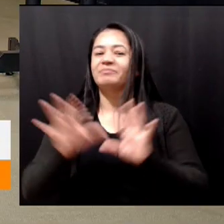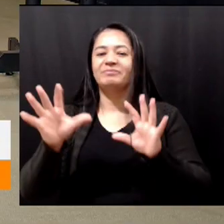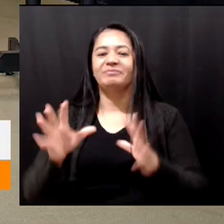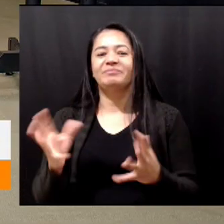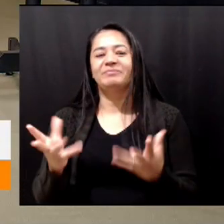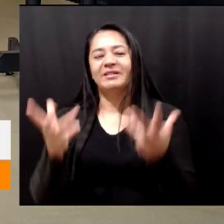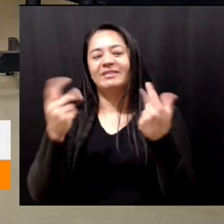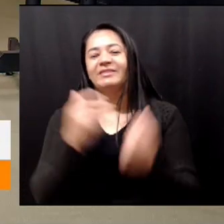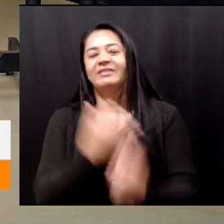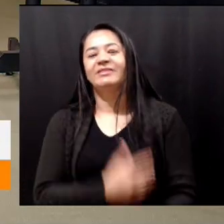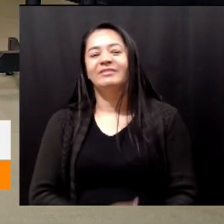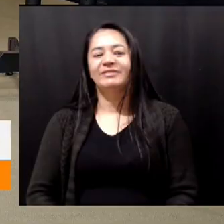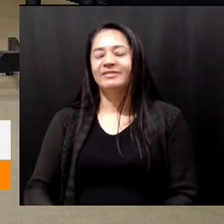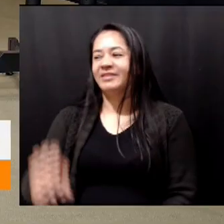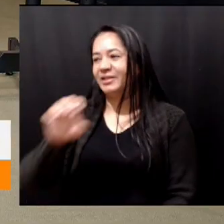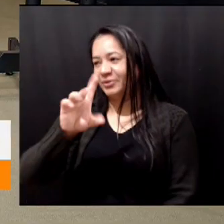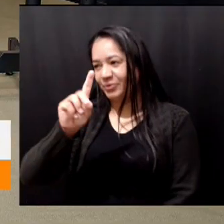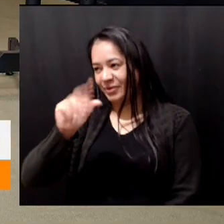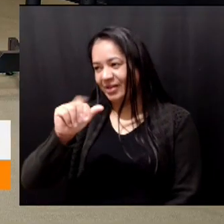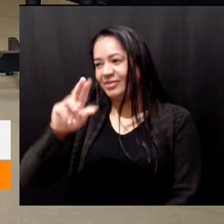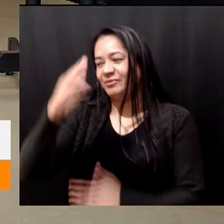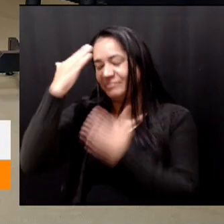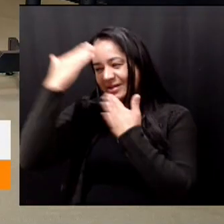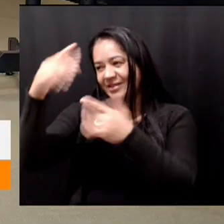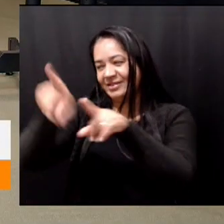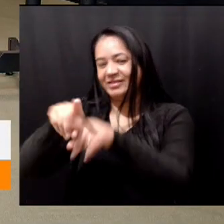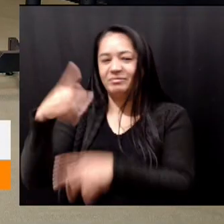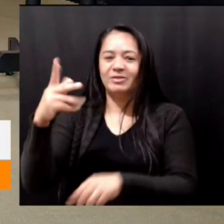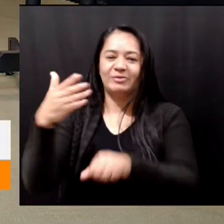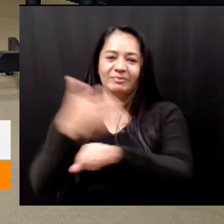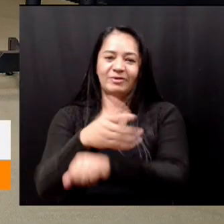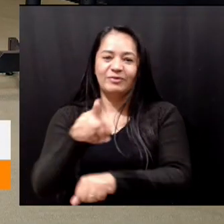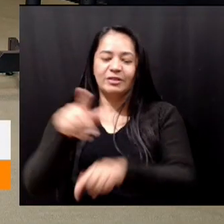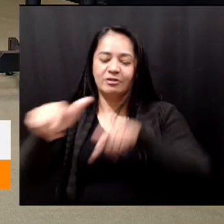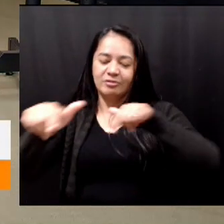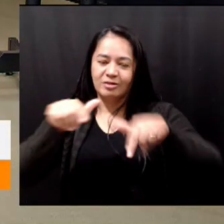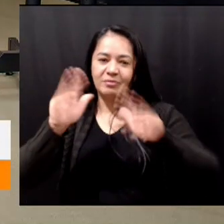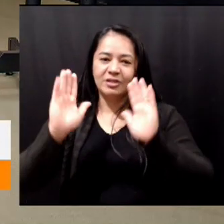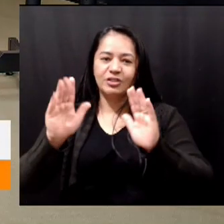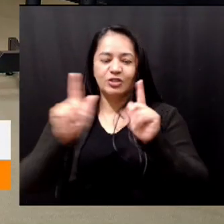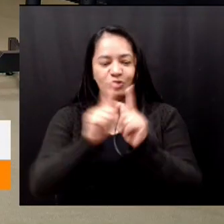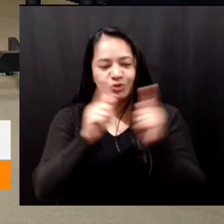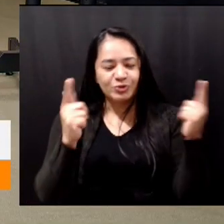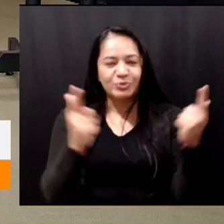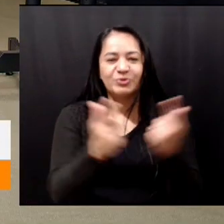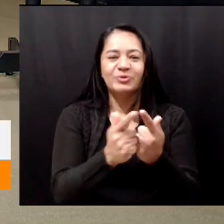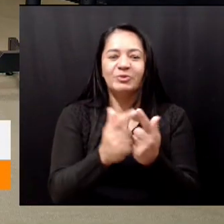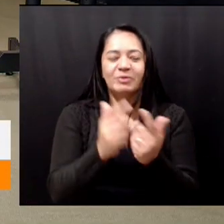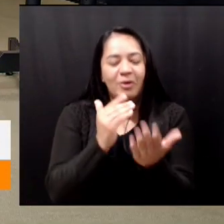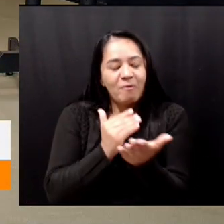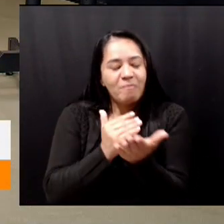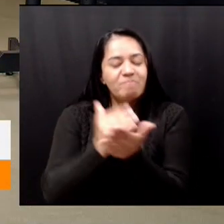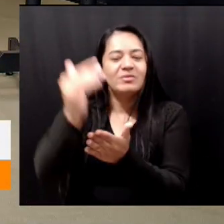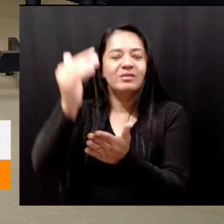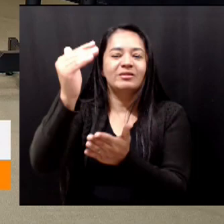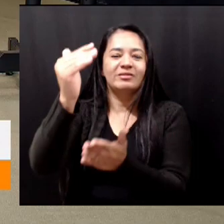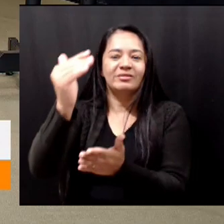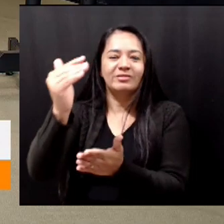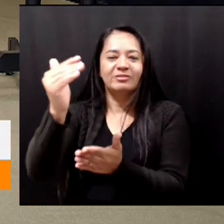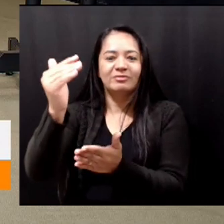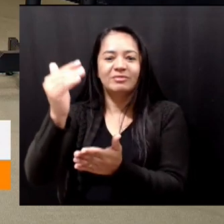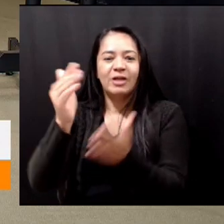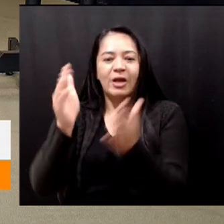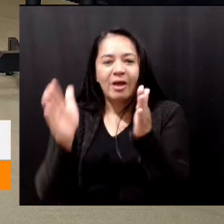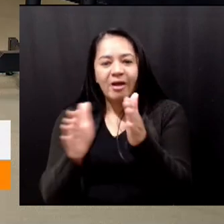Eduardo, obrigada também pela sua participação, né? Você que trabalha aí com a galera que tá iniciando, né? E traçando caminhos aí,